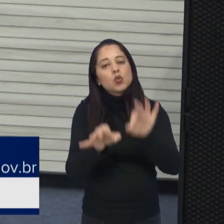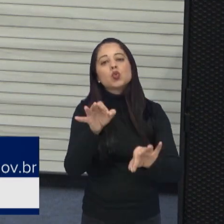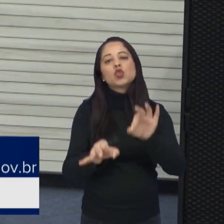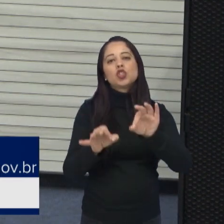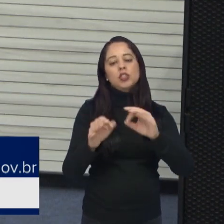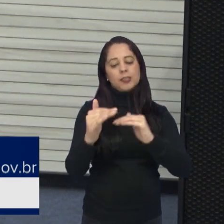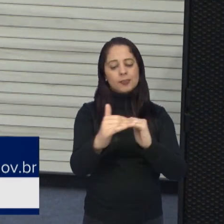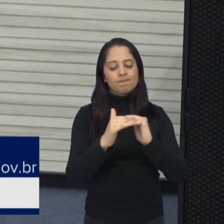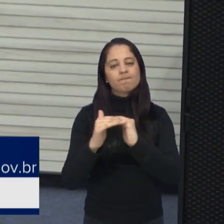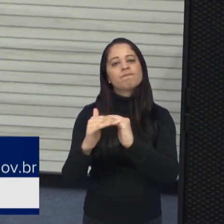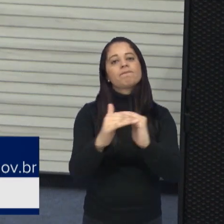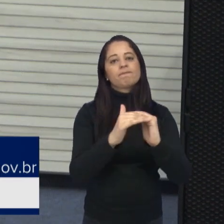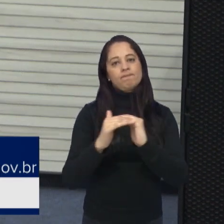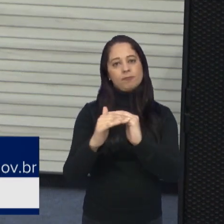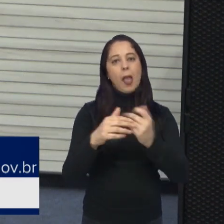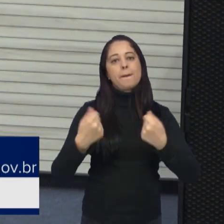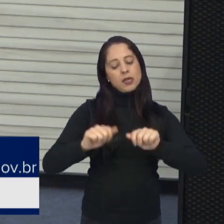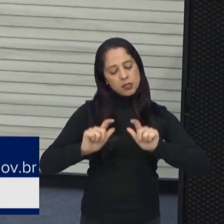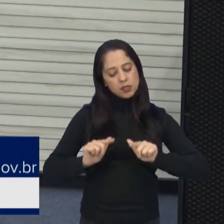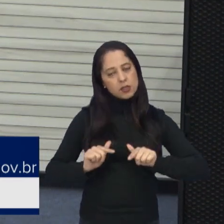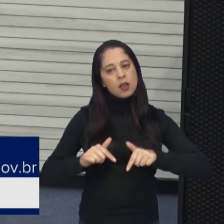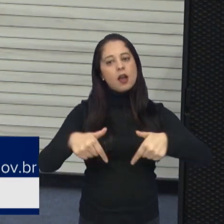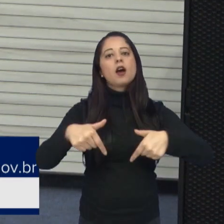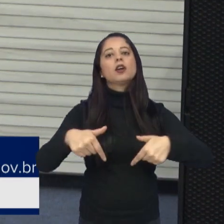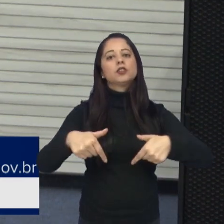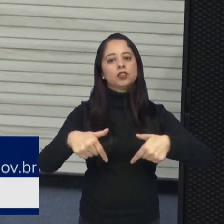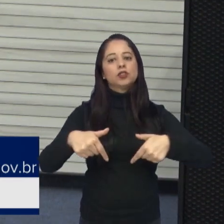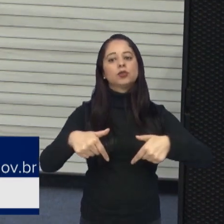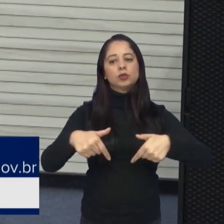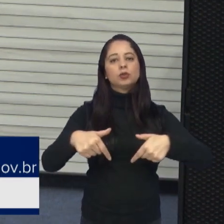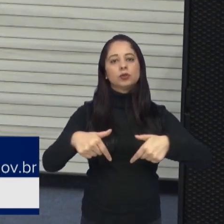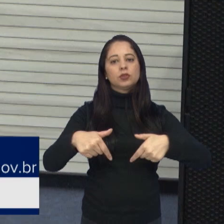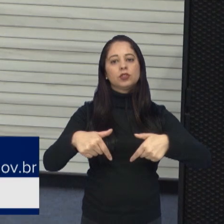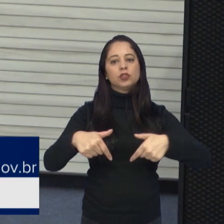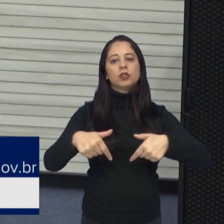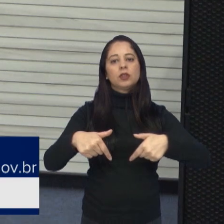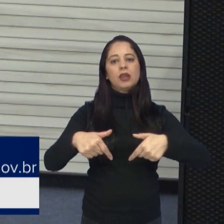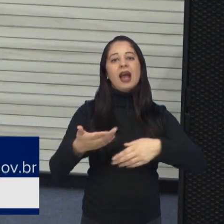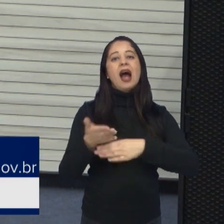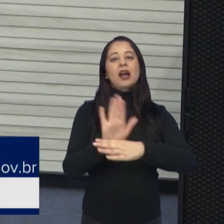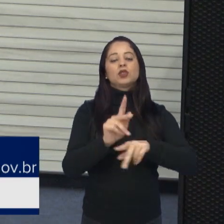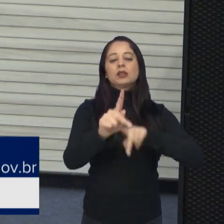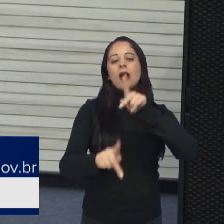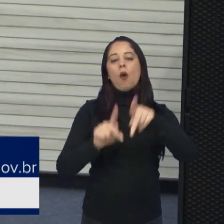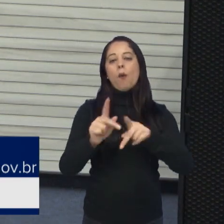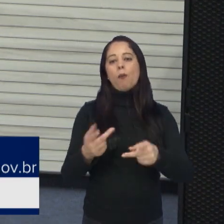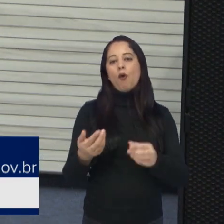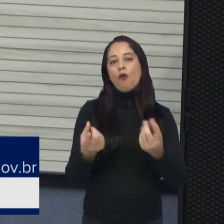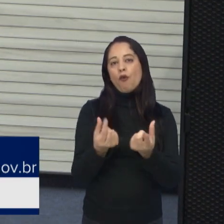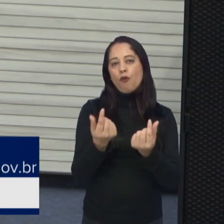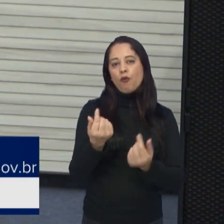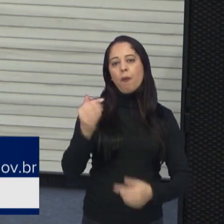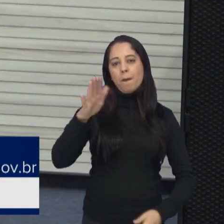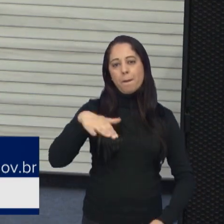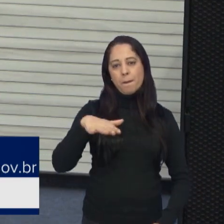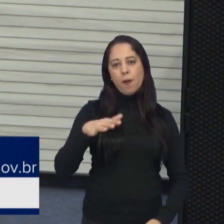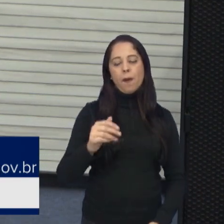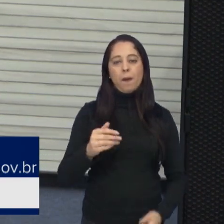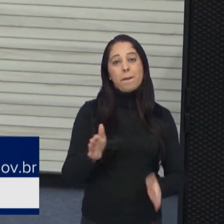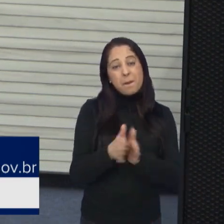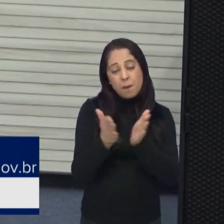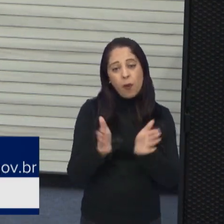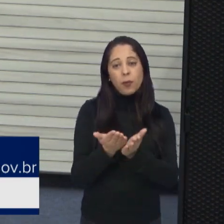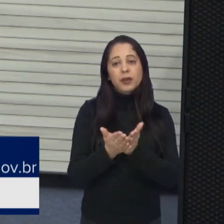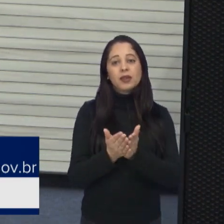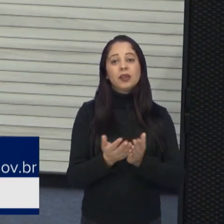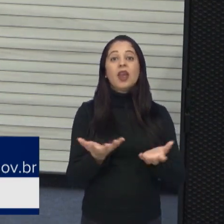ter mais políticas nesta área voltada para a população de baixa renda. Então, votei favorável. Quero